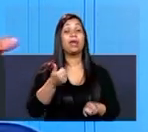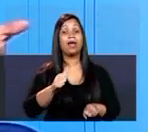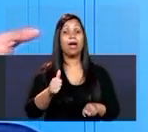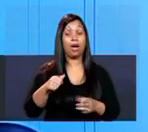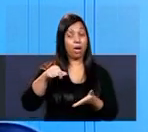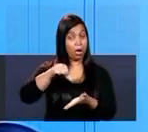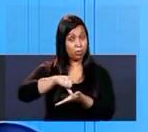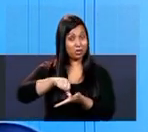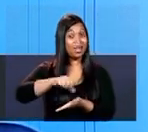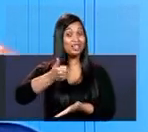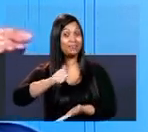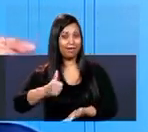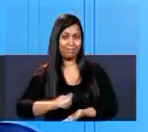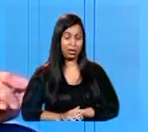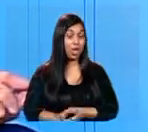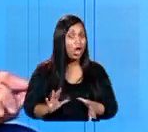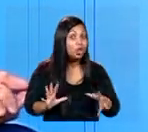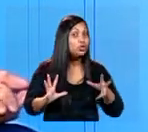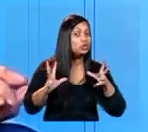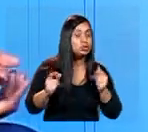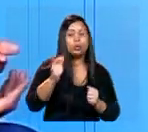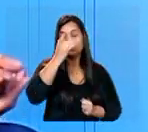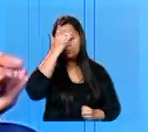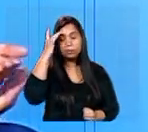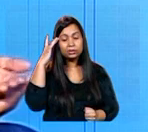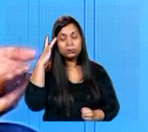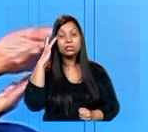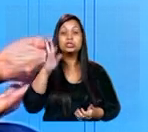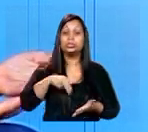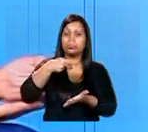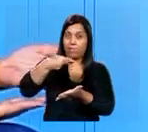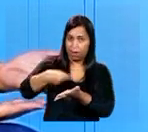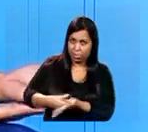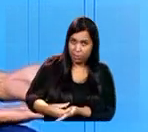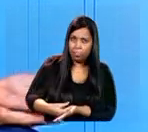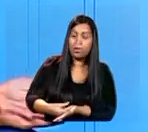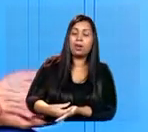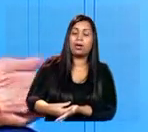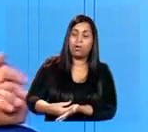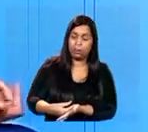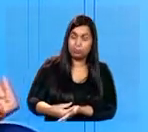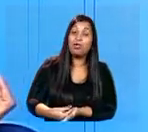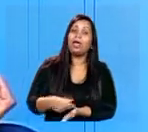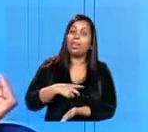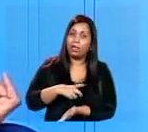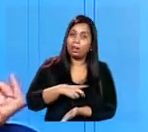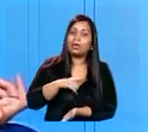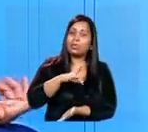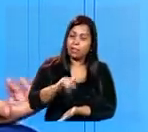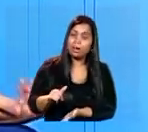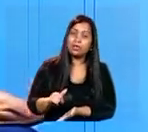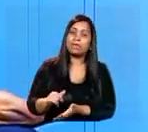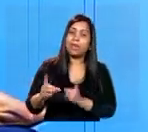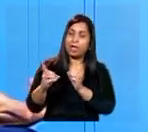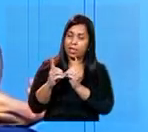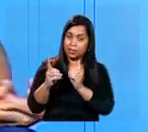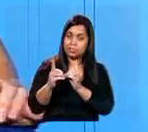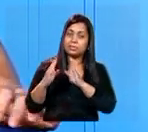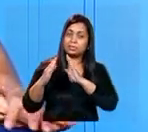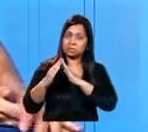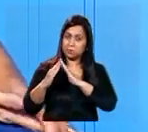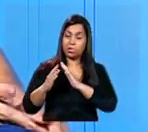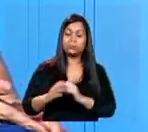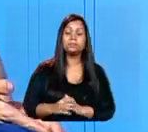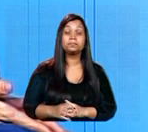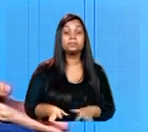é avaliada, a unidade vai avaliar caso a caso. Nem todo paciente que está acamado né, ele tem a indicação